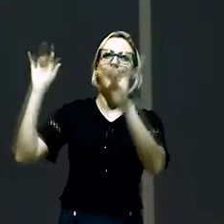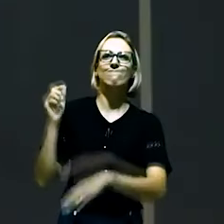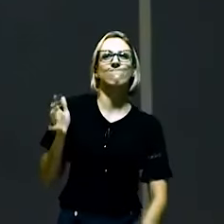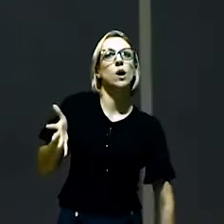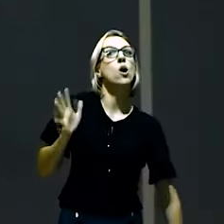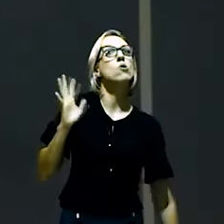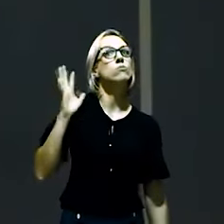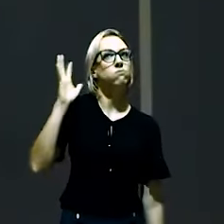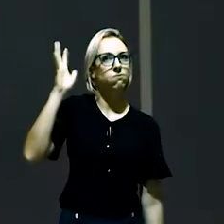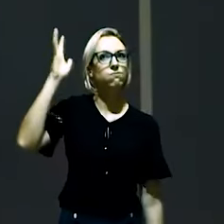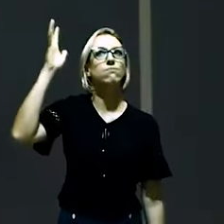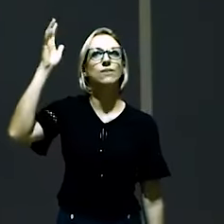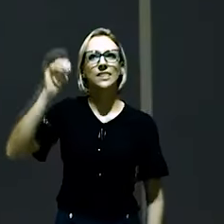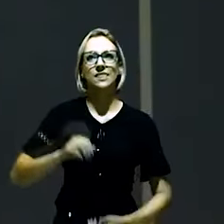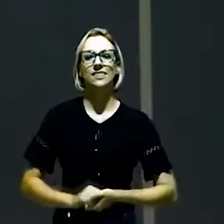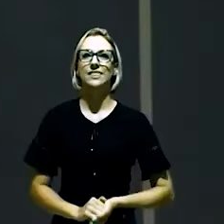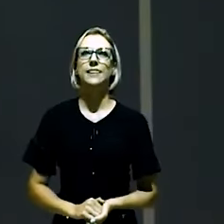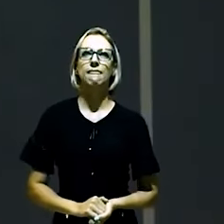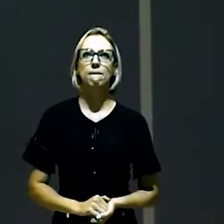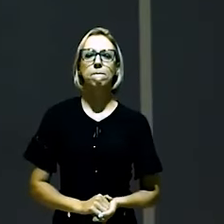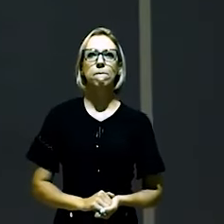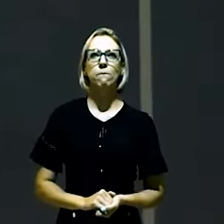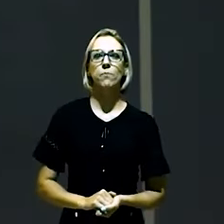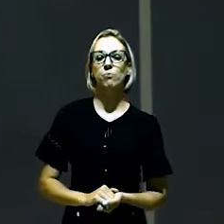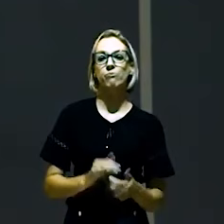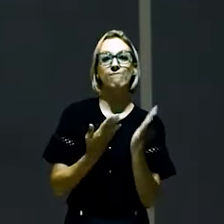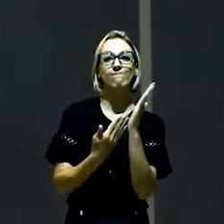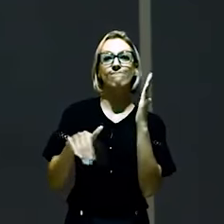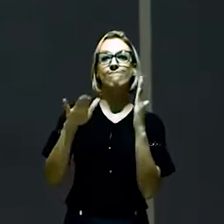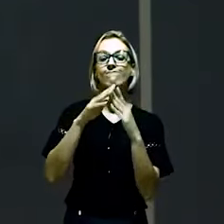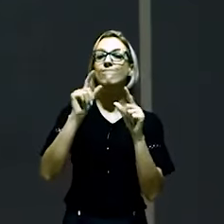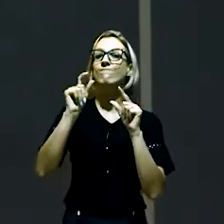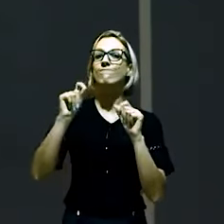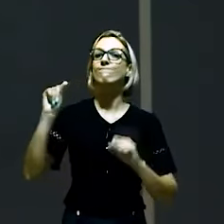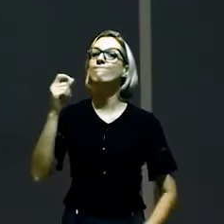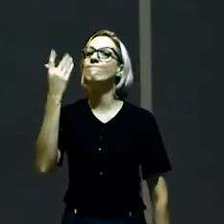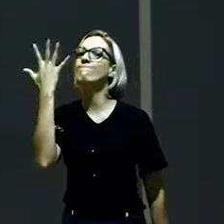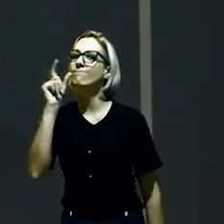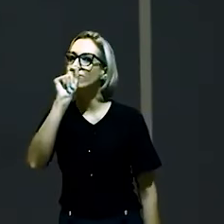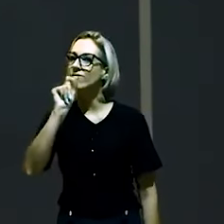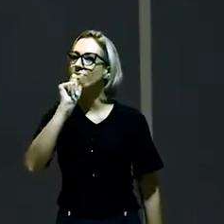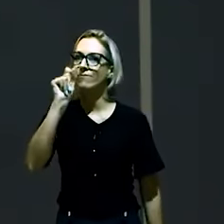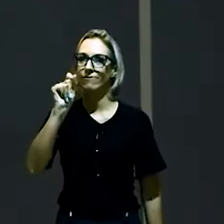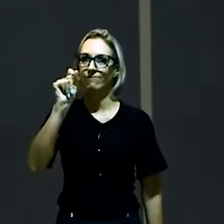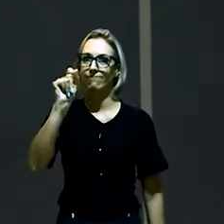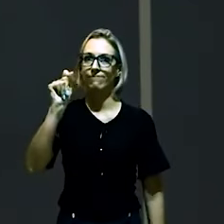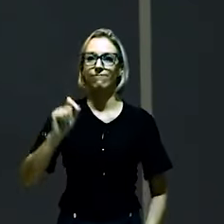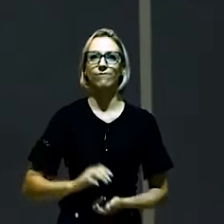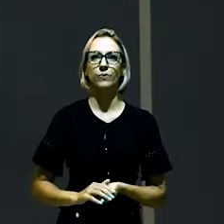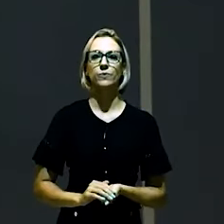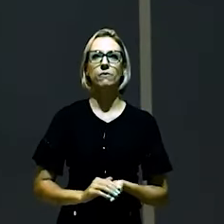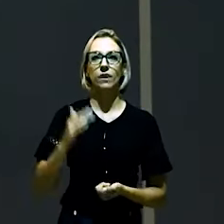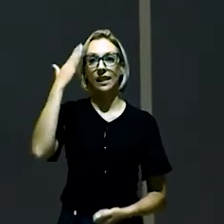riquezas. E com tudo isso, sabe o que acontece? Vêm os exageros.